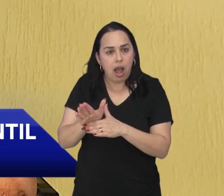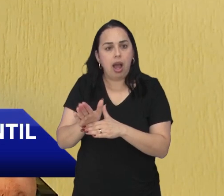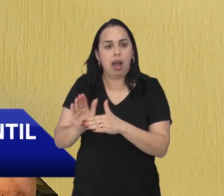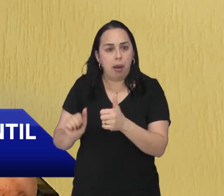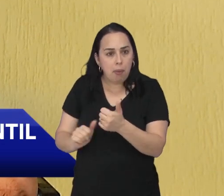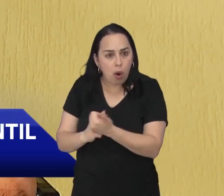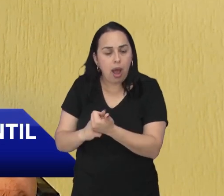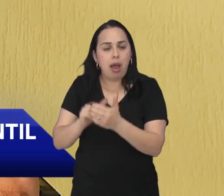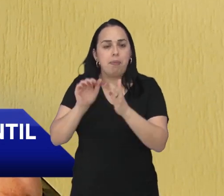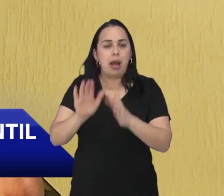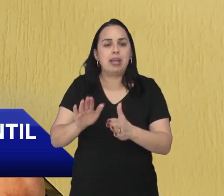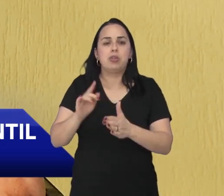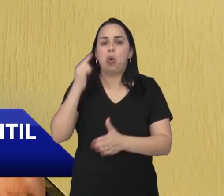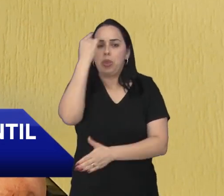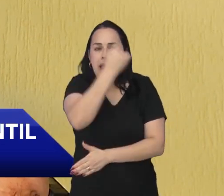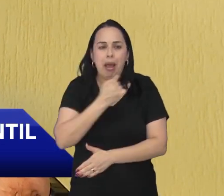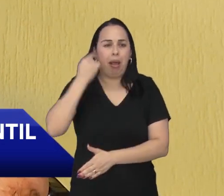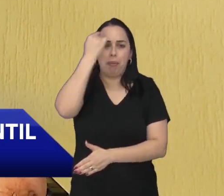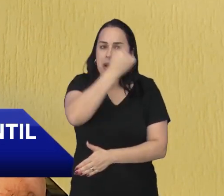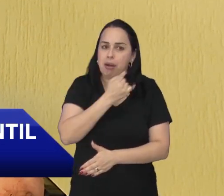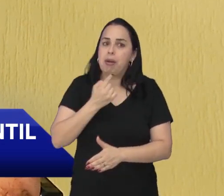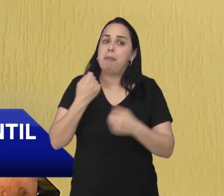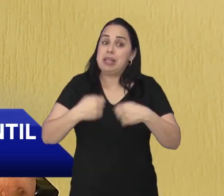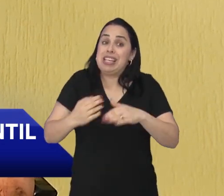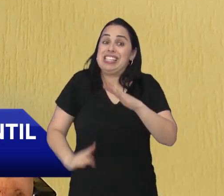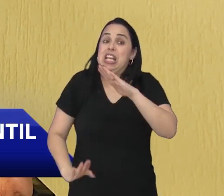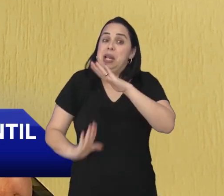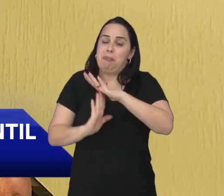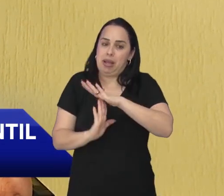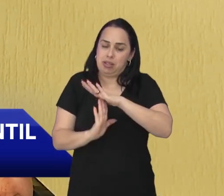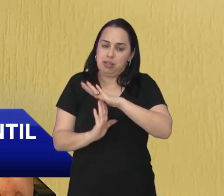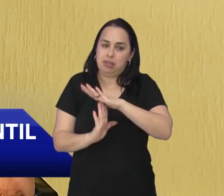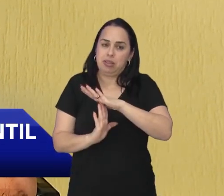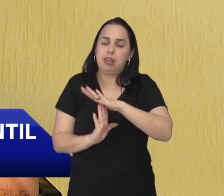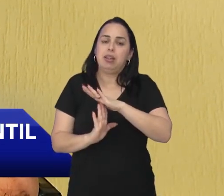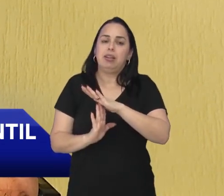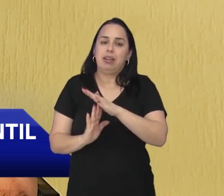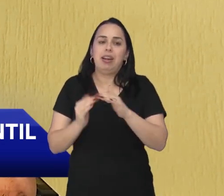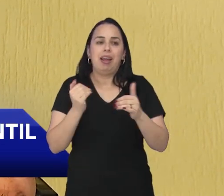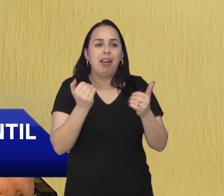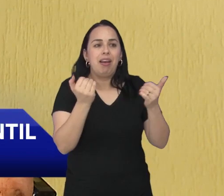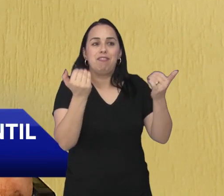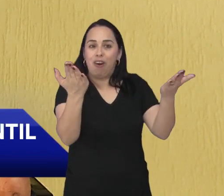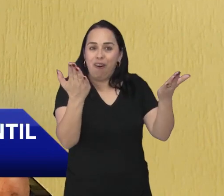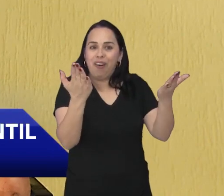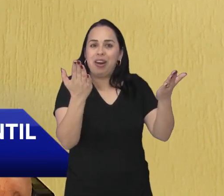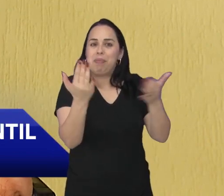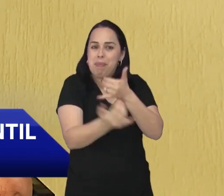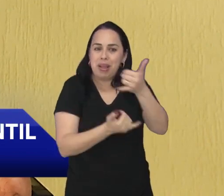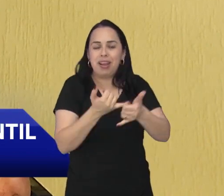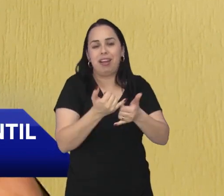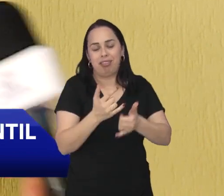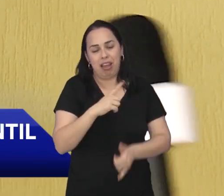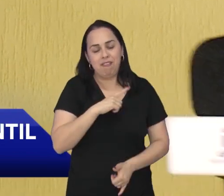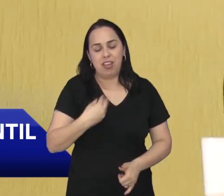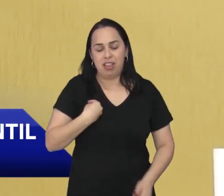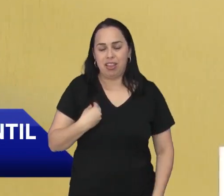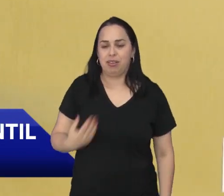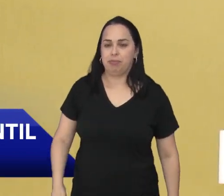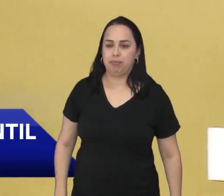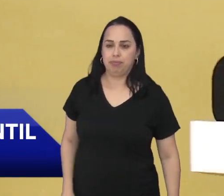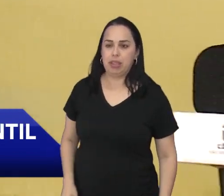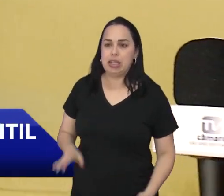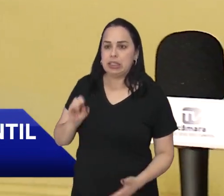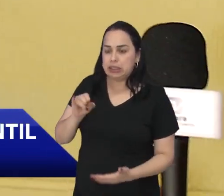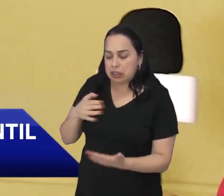também esse tempo para que não seja excessivo e que elas não passem do limite necessário, né? Há uma vida lá fora, além da tela. E quando